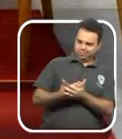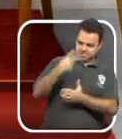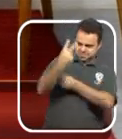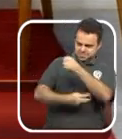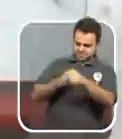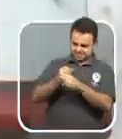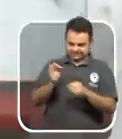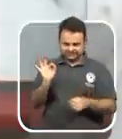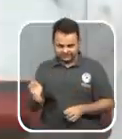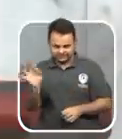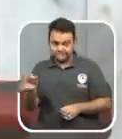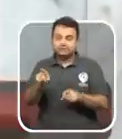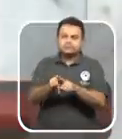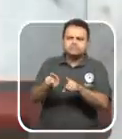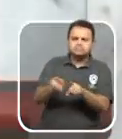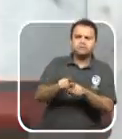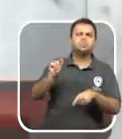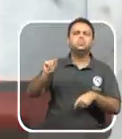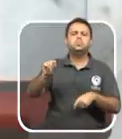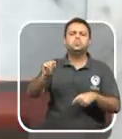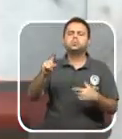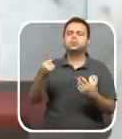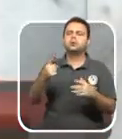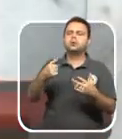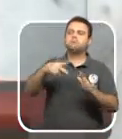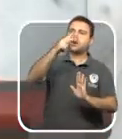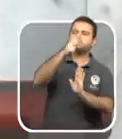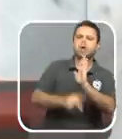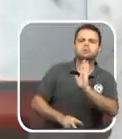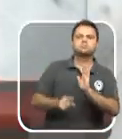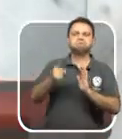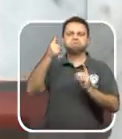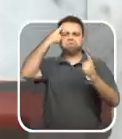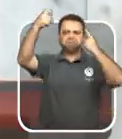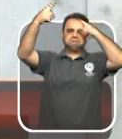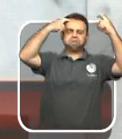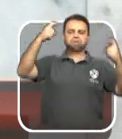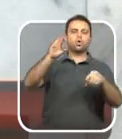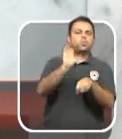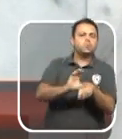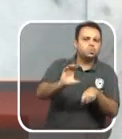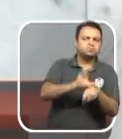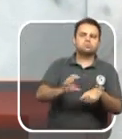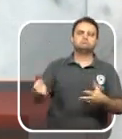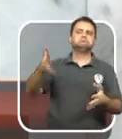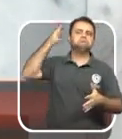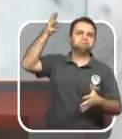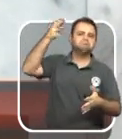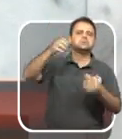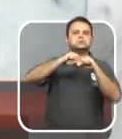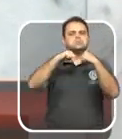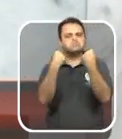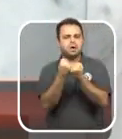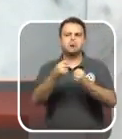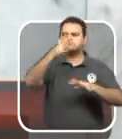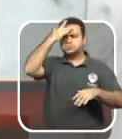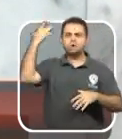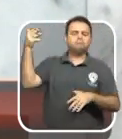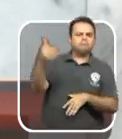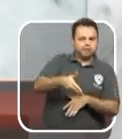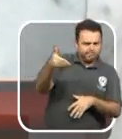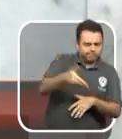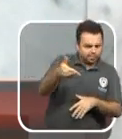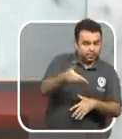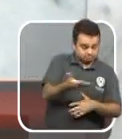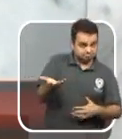Nós promovemos aqui na Câmara também ações formativas para a população. né? E nós tivemos aqui fóruns, cursos, seminários com a participação